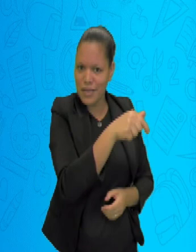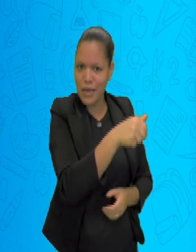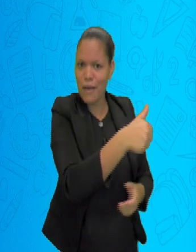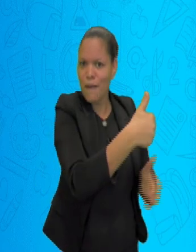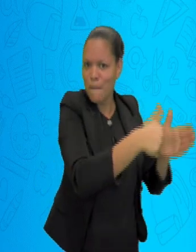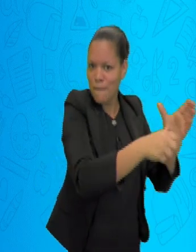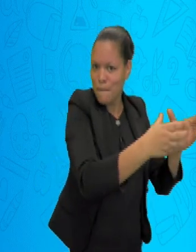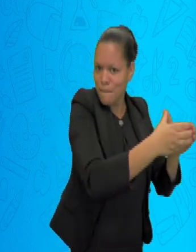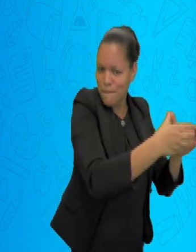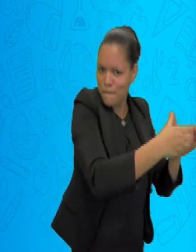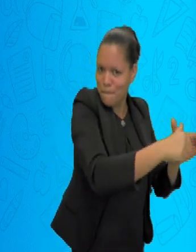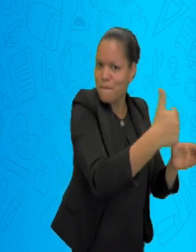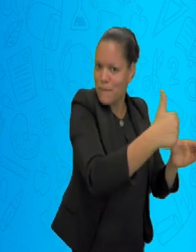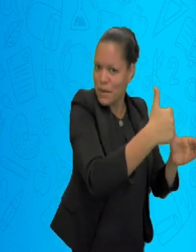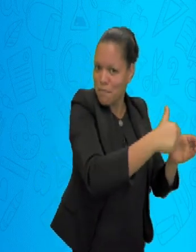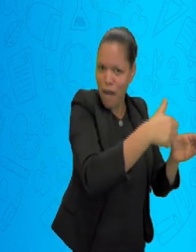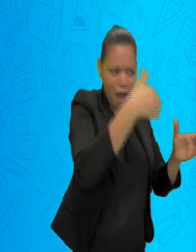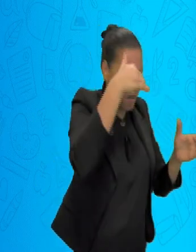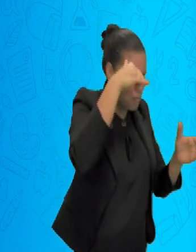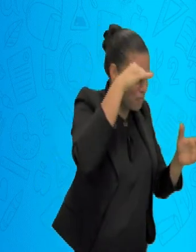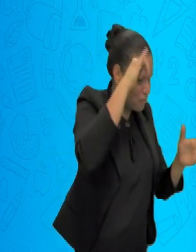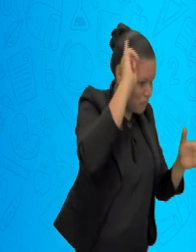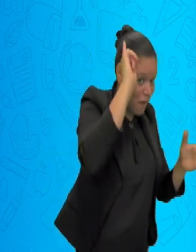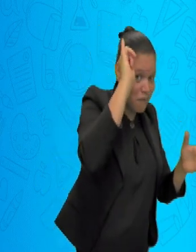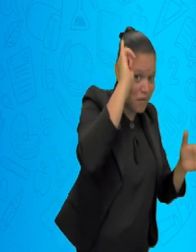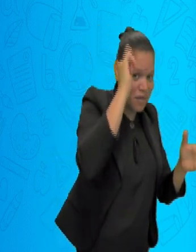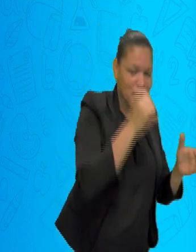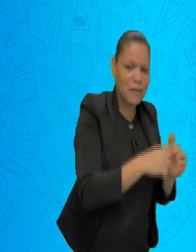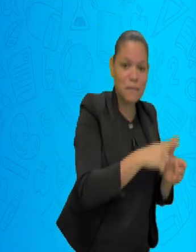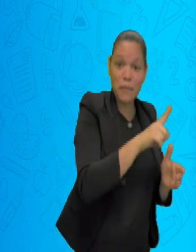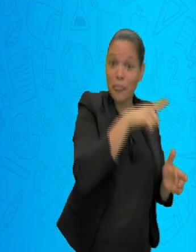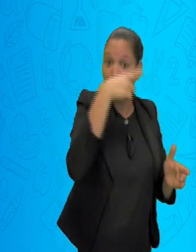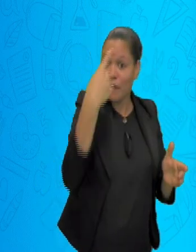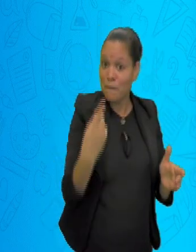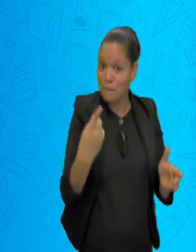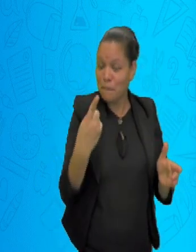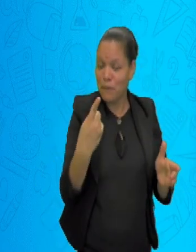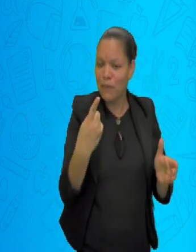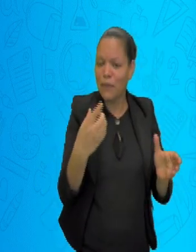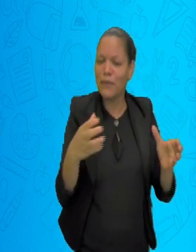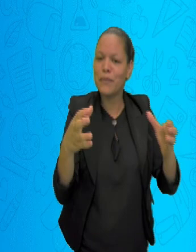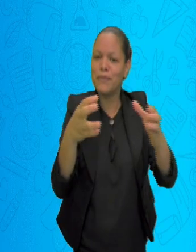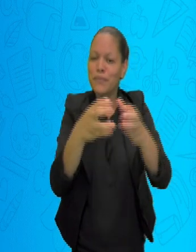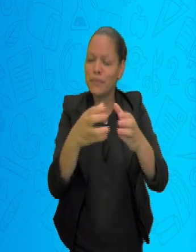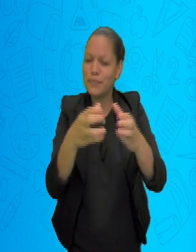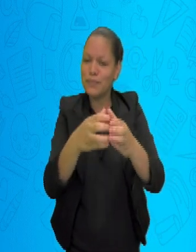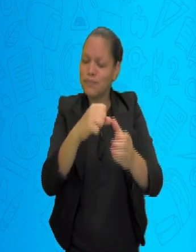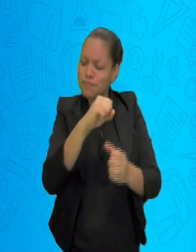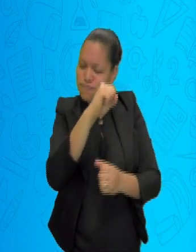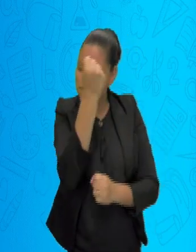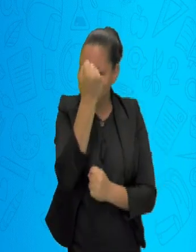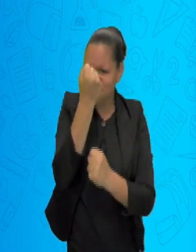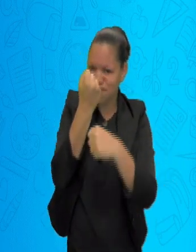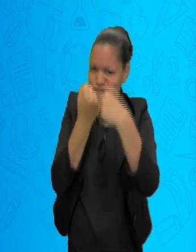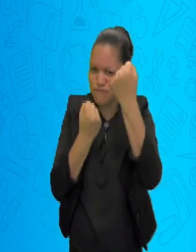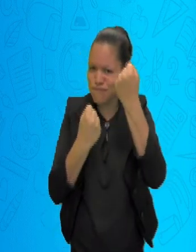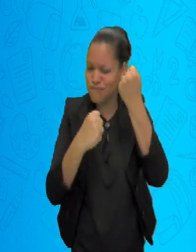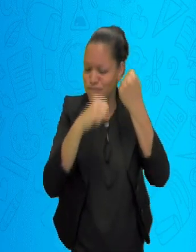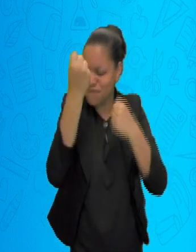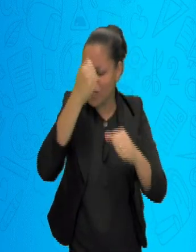da vaca, vai para o setor secundário, que é o setor da indústria, no processo de fermentação,